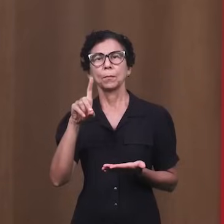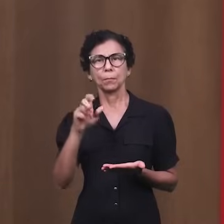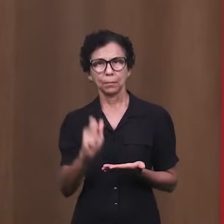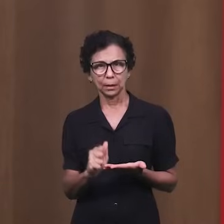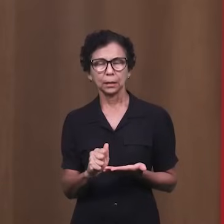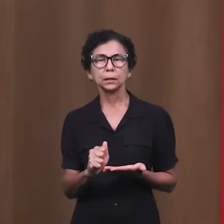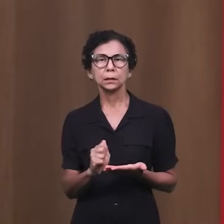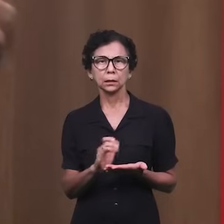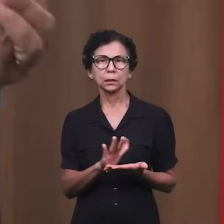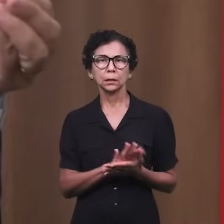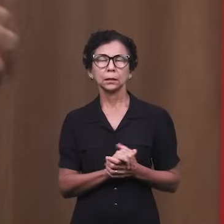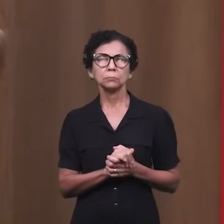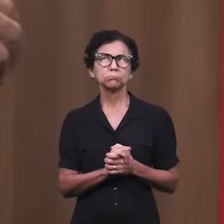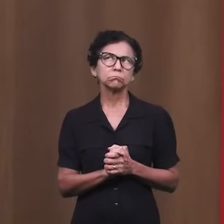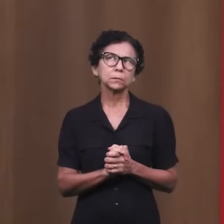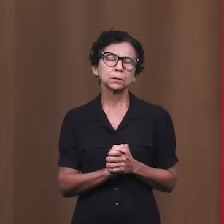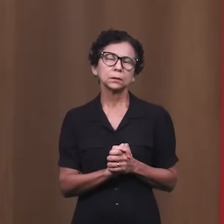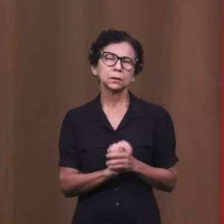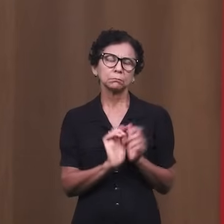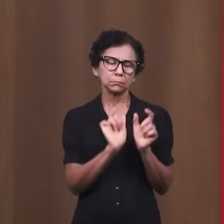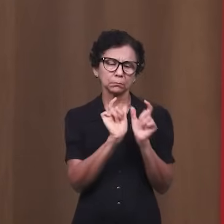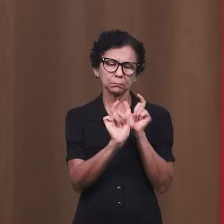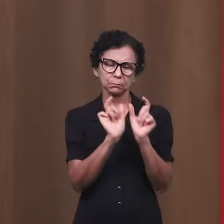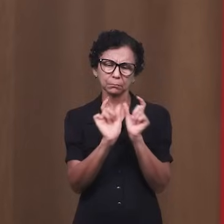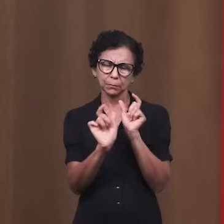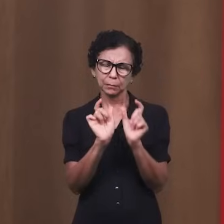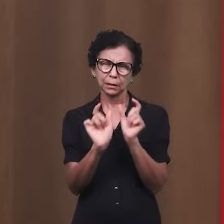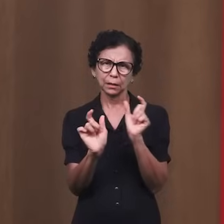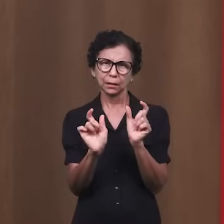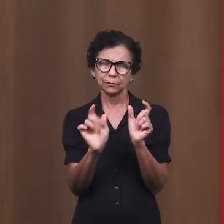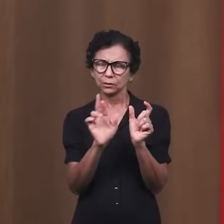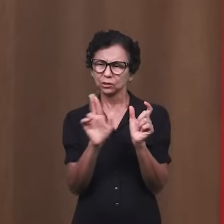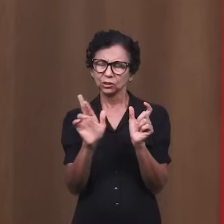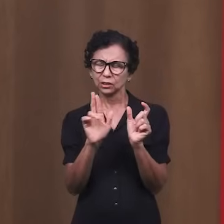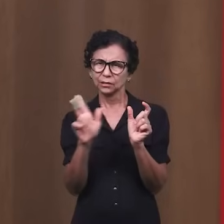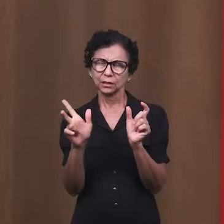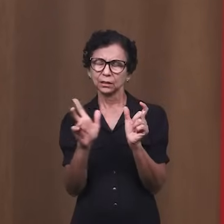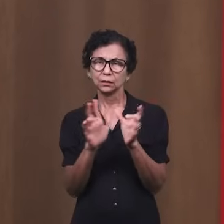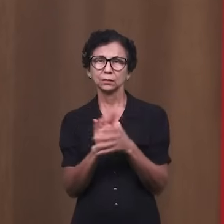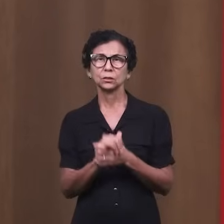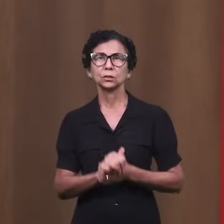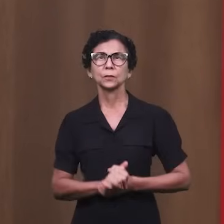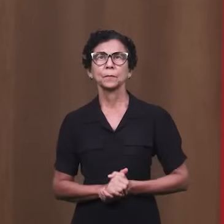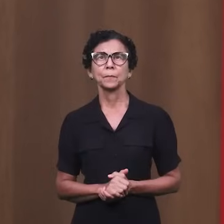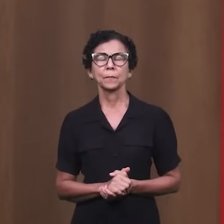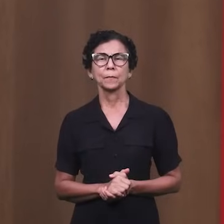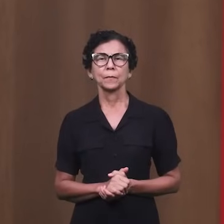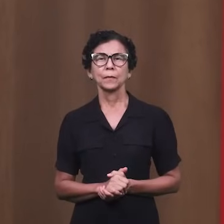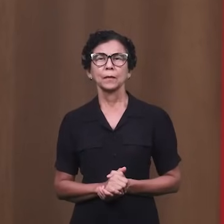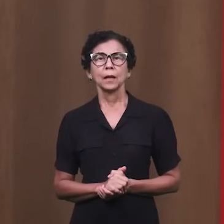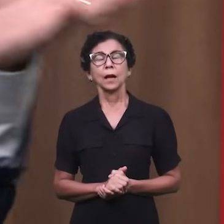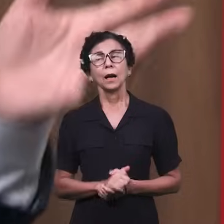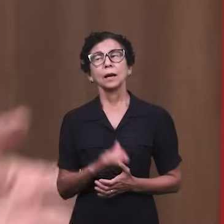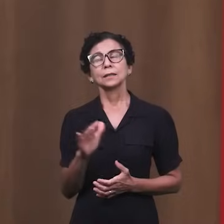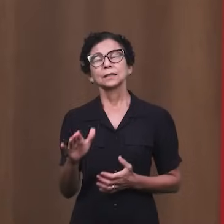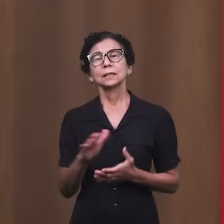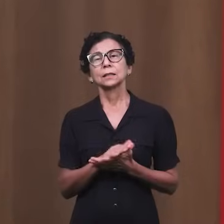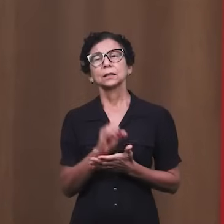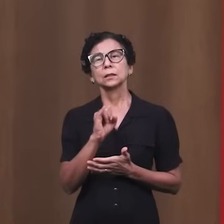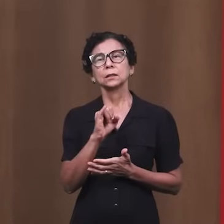uma bíblia numa linguagem eh mais eh do dia a dia aparece assim ele